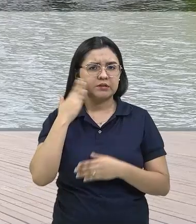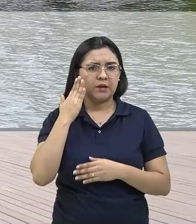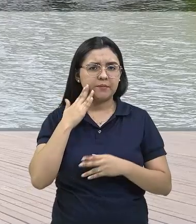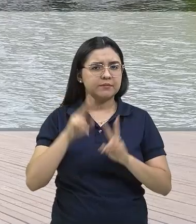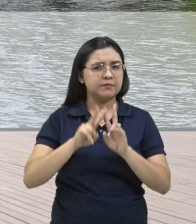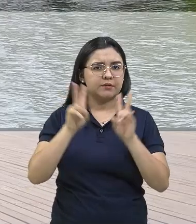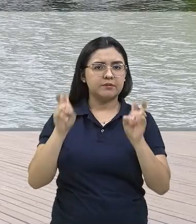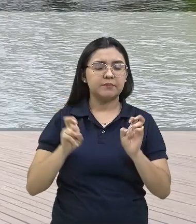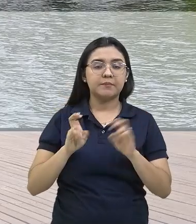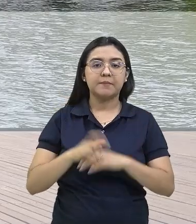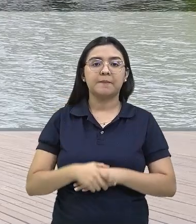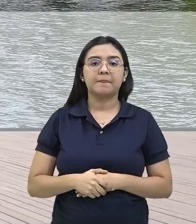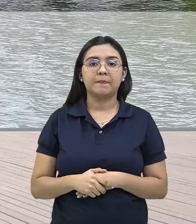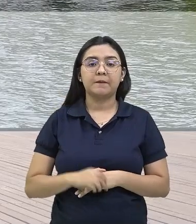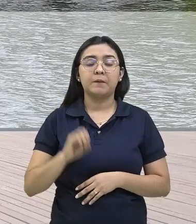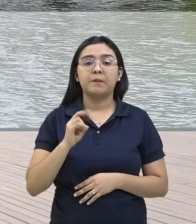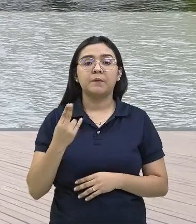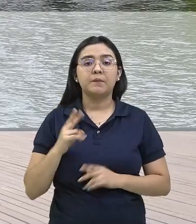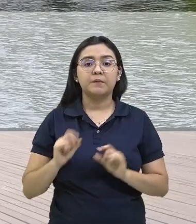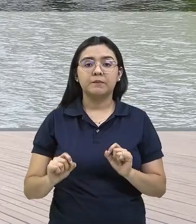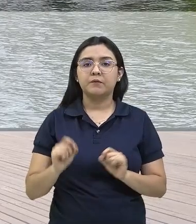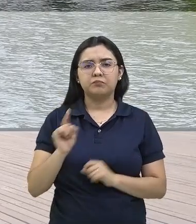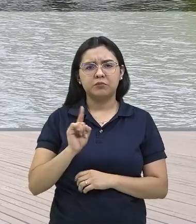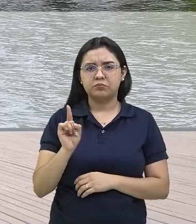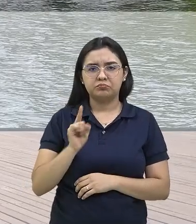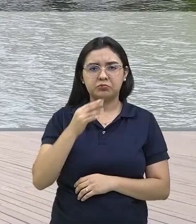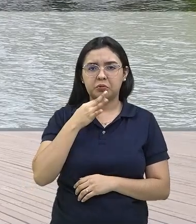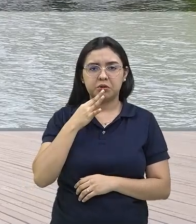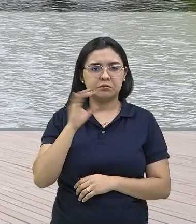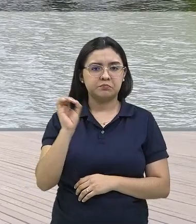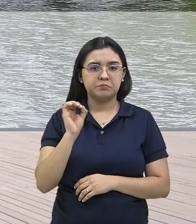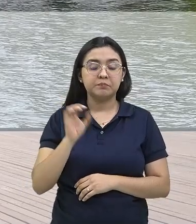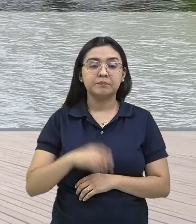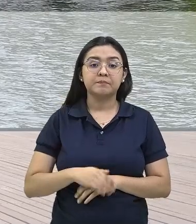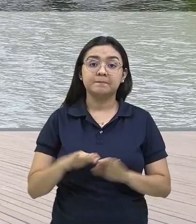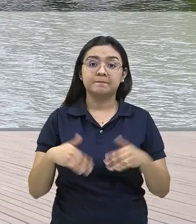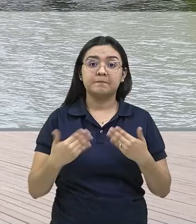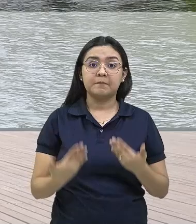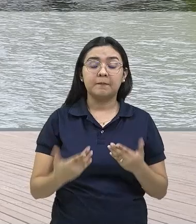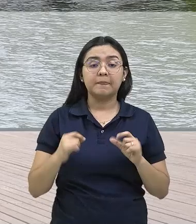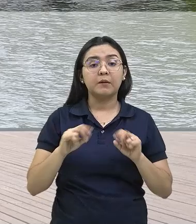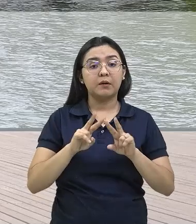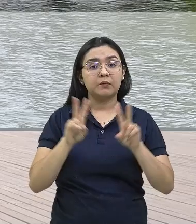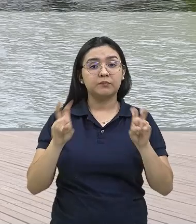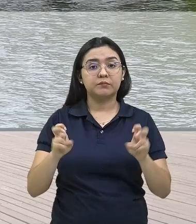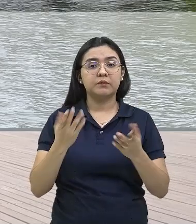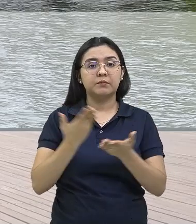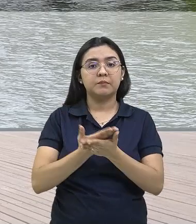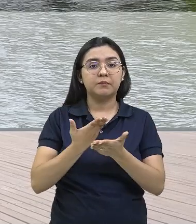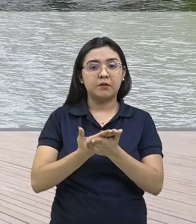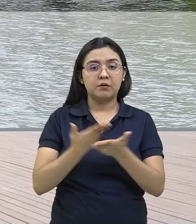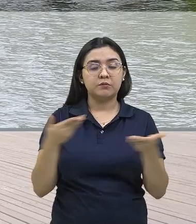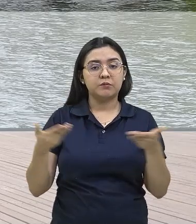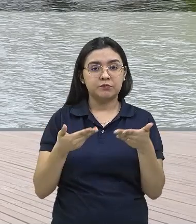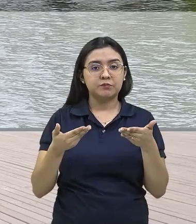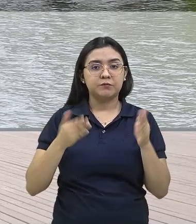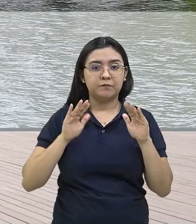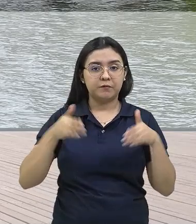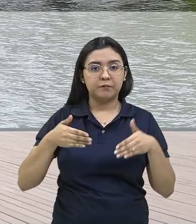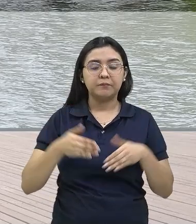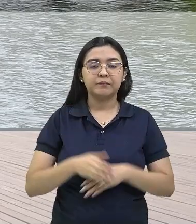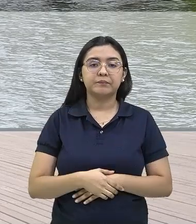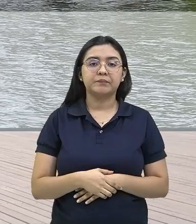assunto? Ou não? Pois é, então esse é o assunto que nós vamos estudar na nossa aula de